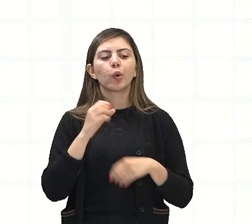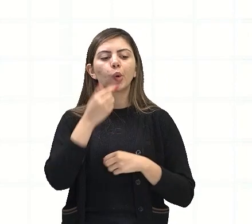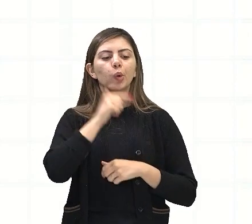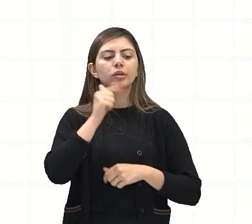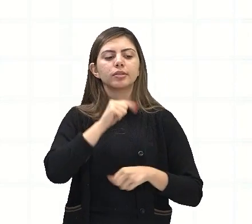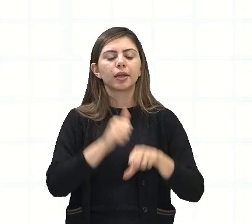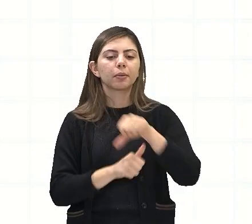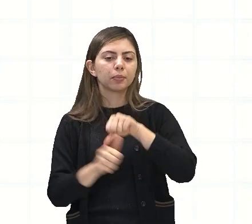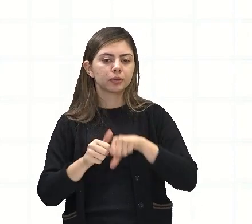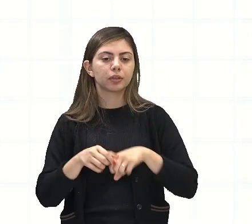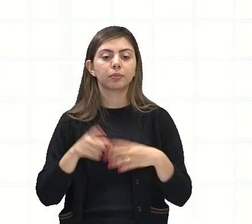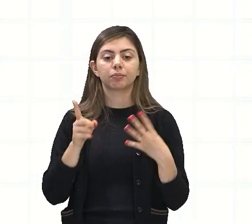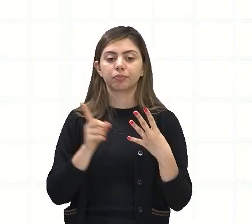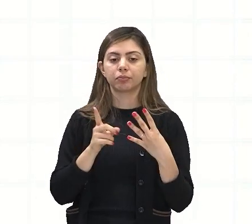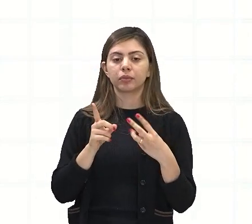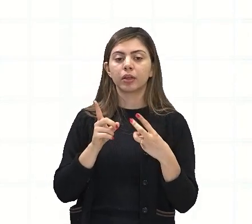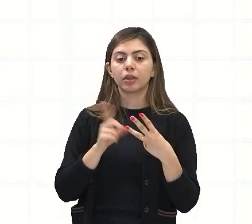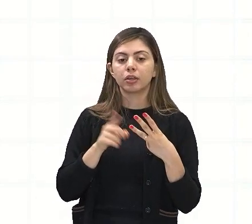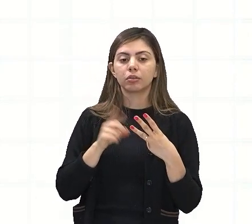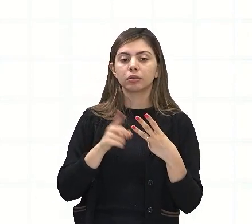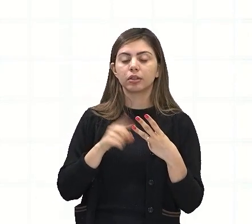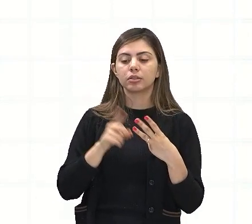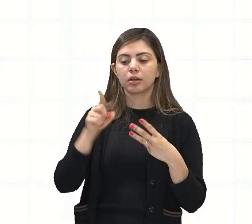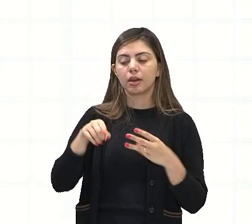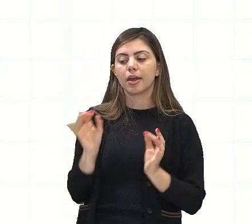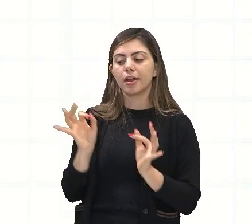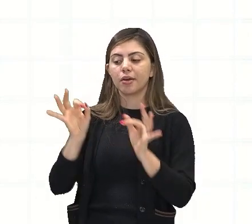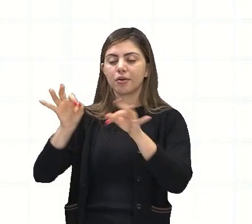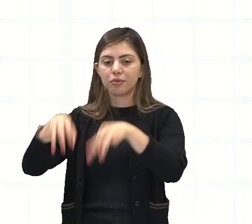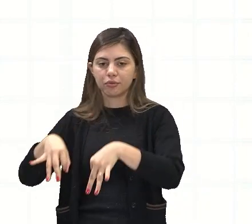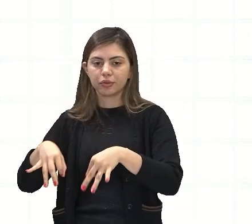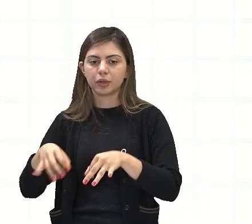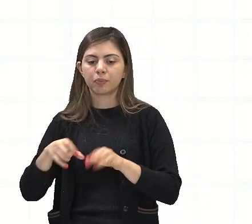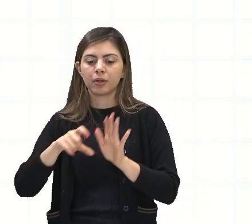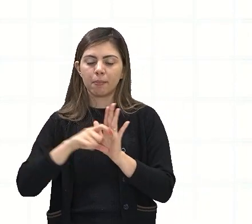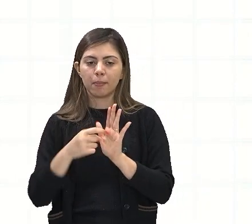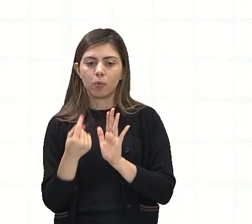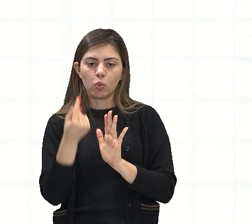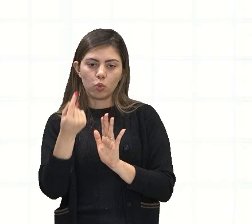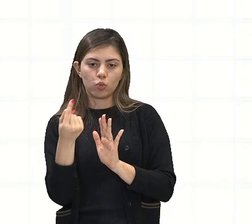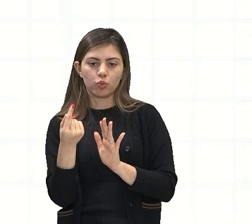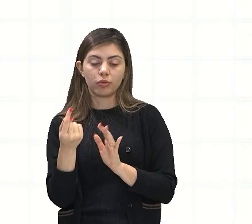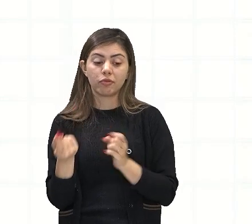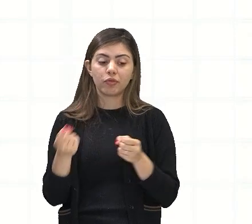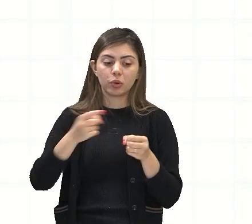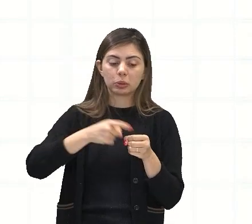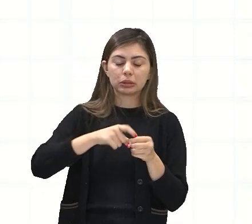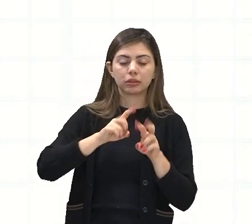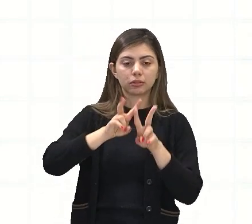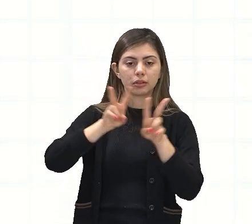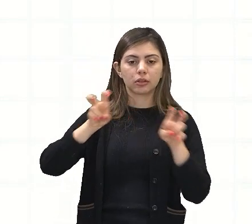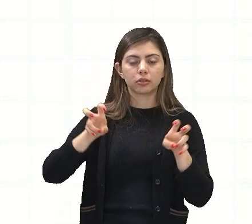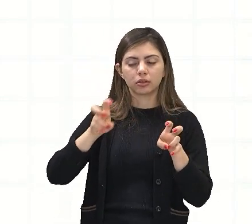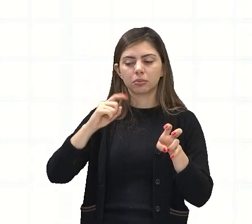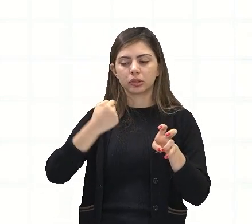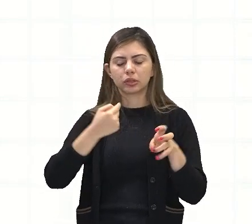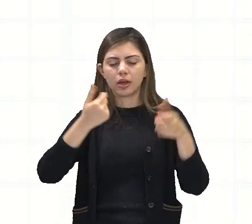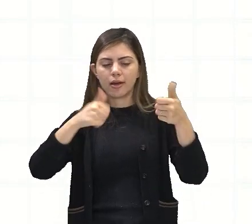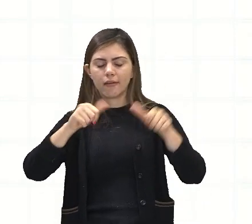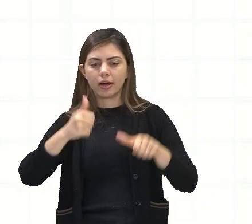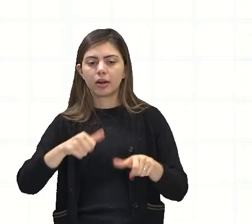vai concluir com um parágrafo, fechando a ideia principal, retomando essa ideia, fazendo uma avaliação e